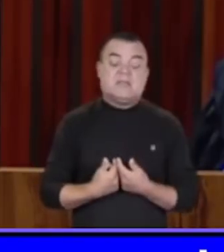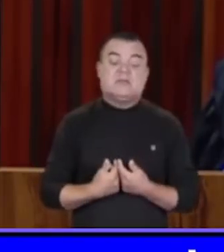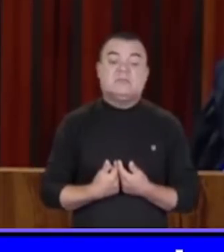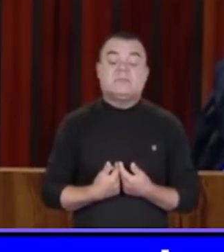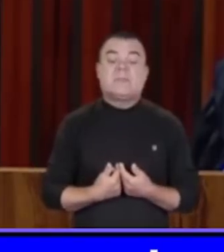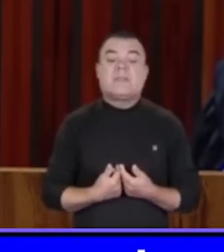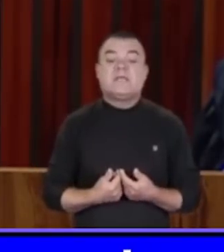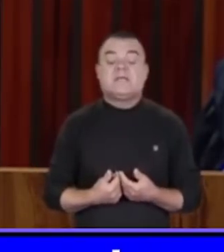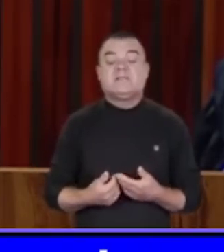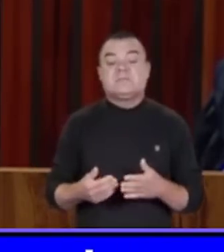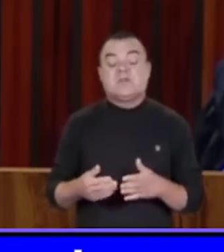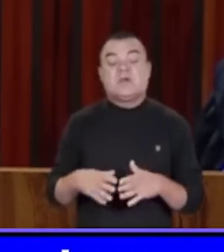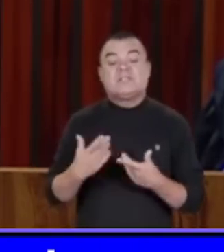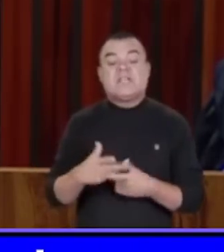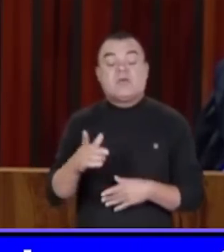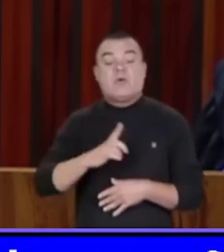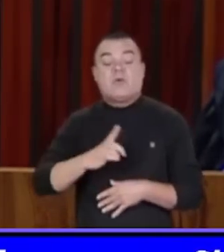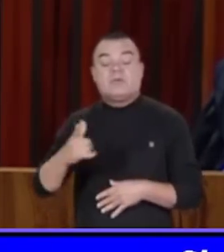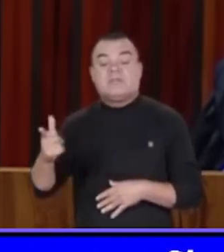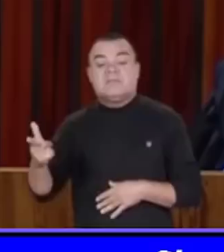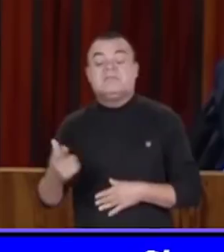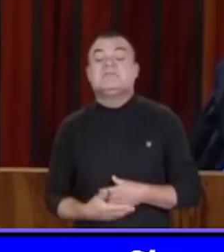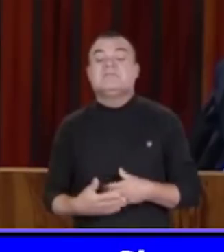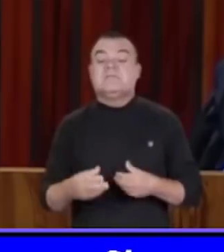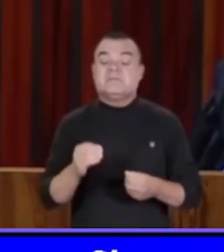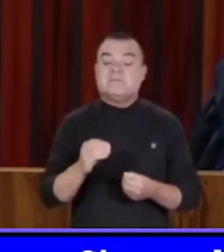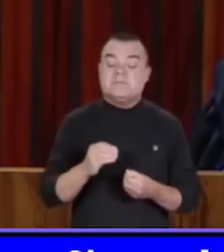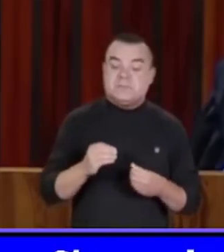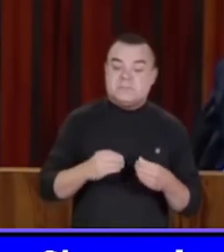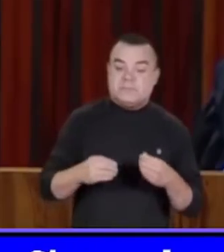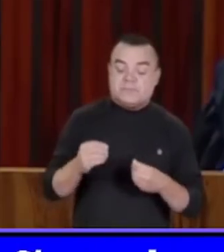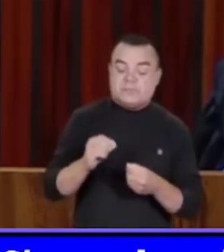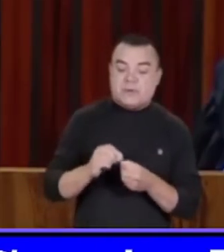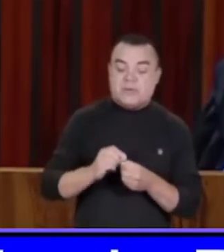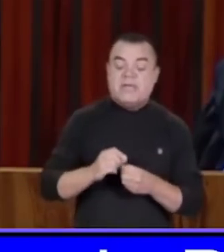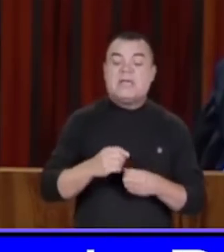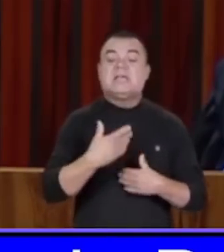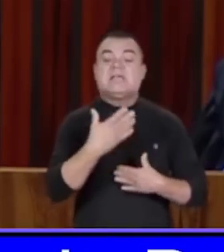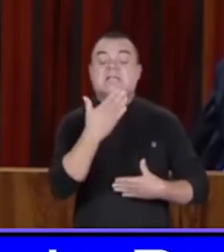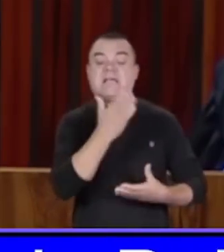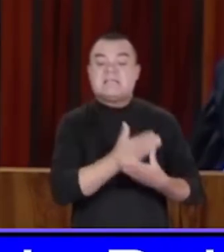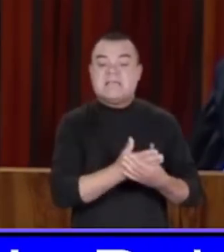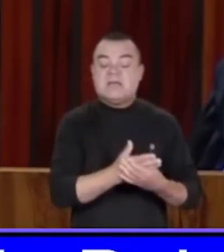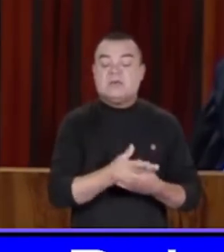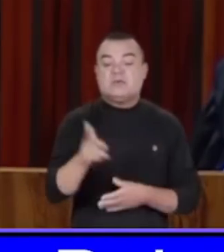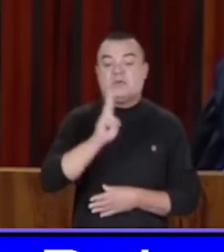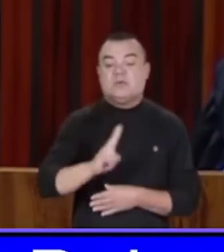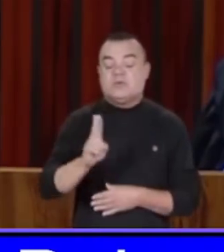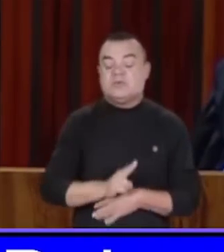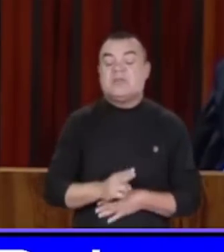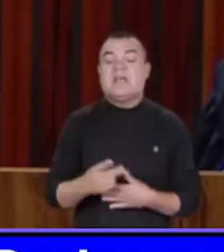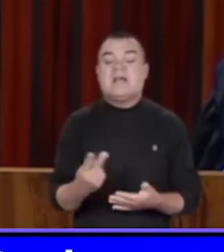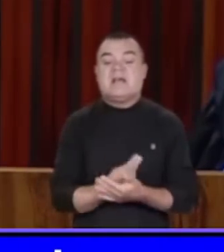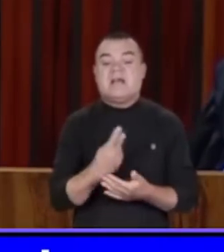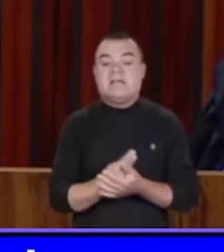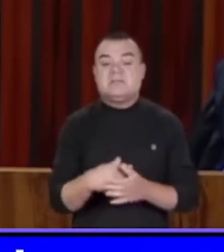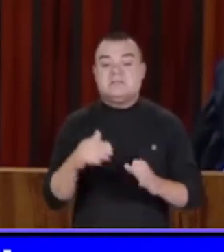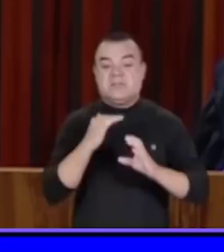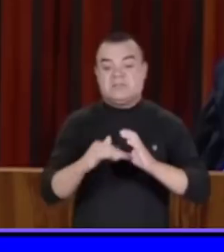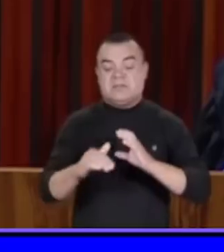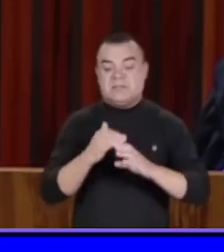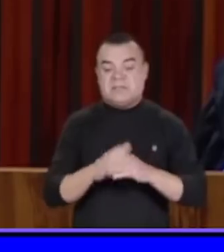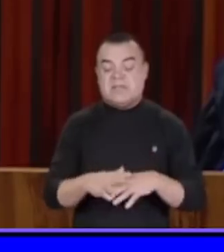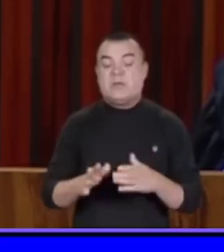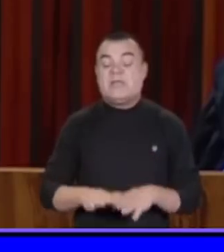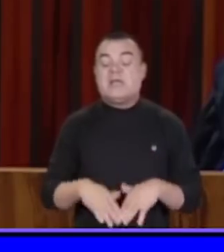outra hipótese de procedência da ação atinente ao uso indevido dos meios de comunicação, também concorre